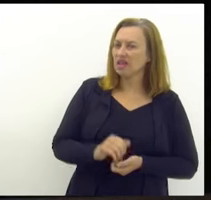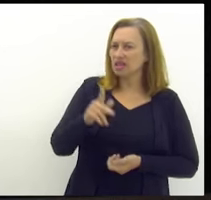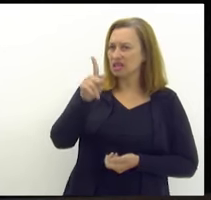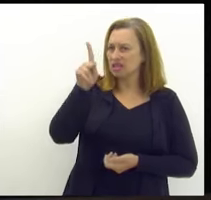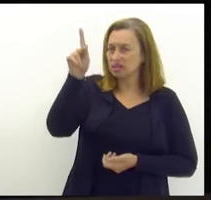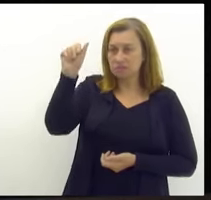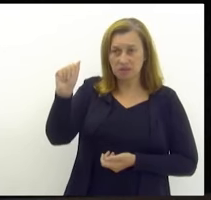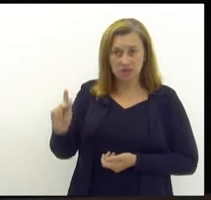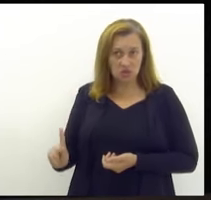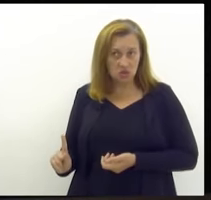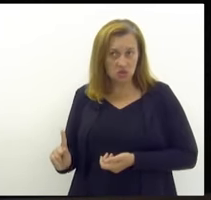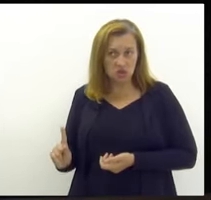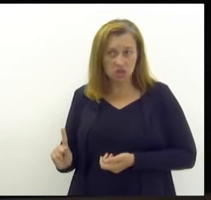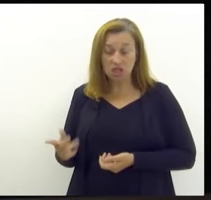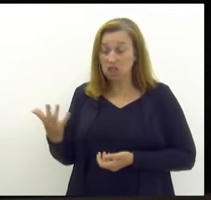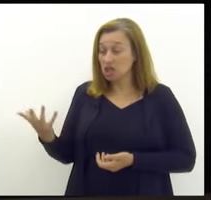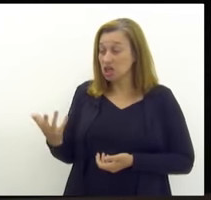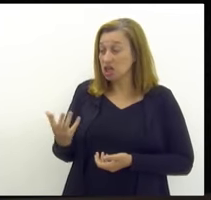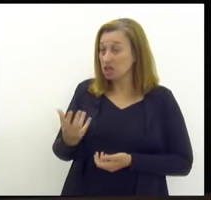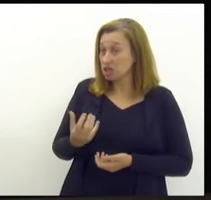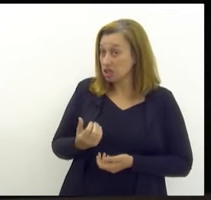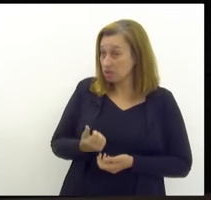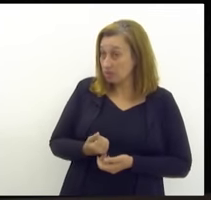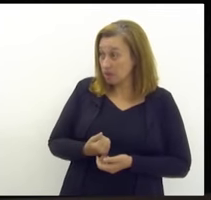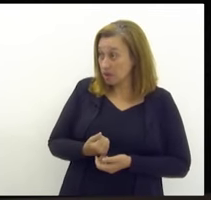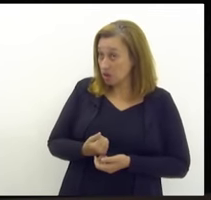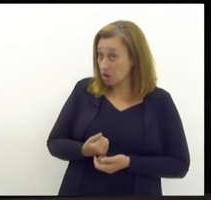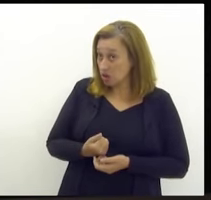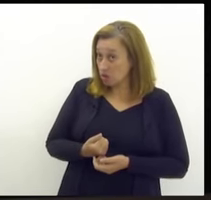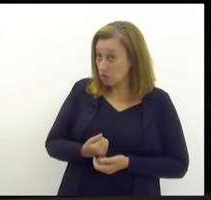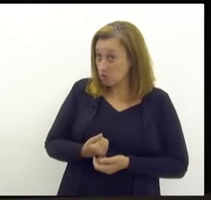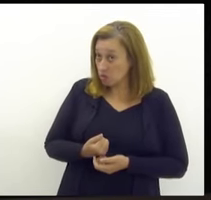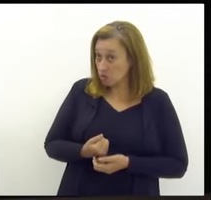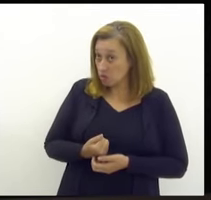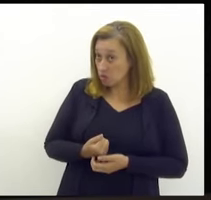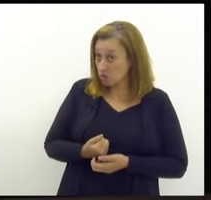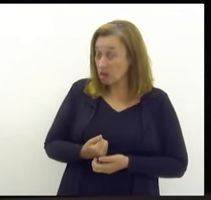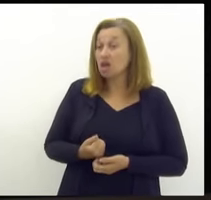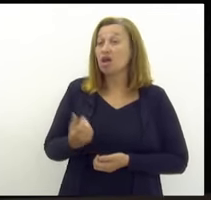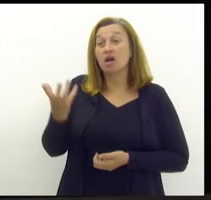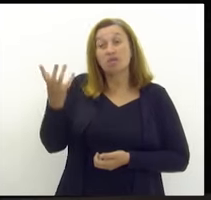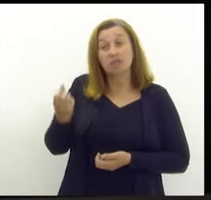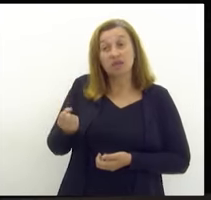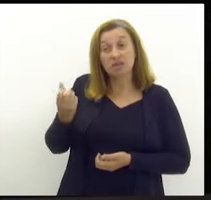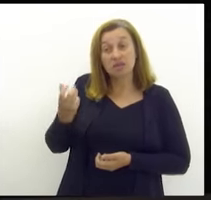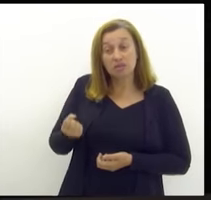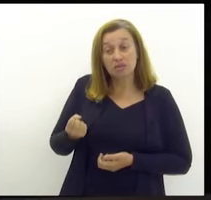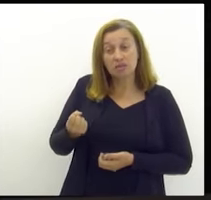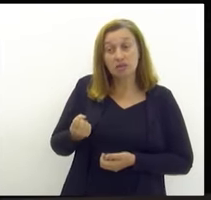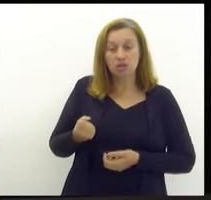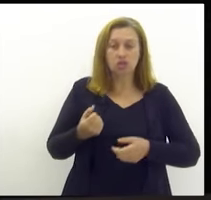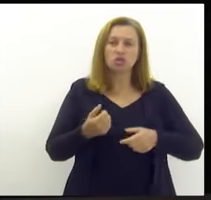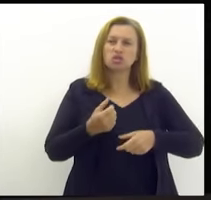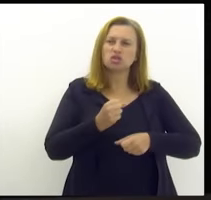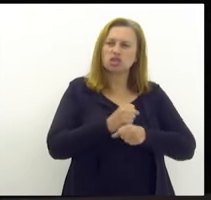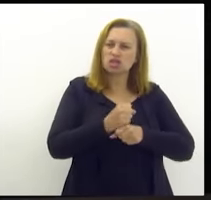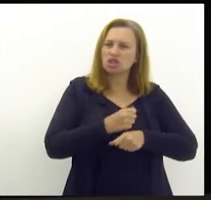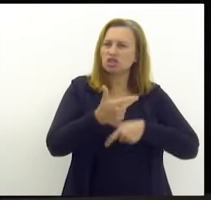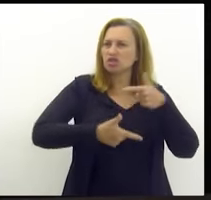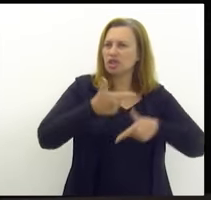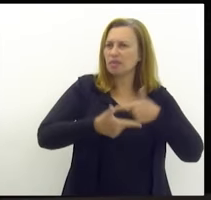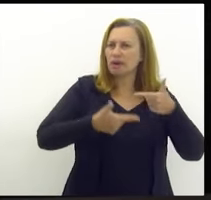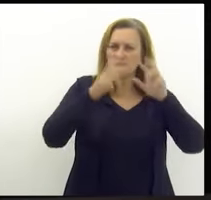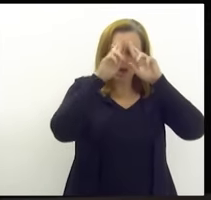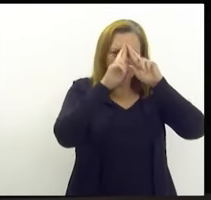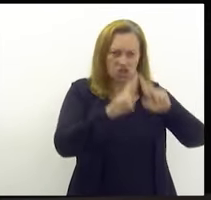pensionistas que receberam que são aquelas que são pensionistas do ato de serviço e todo o meu respeito a